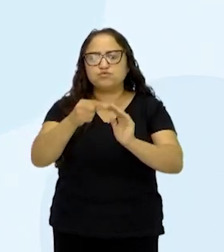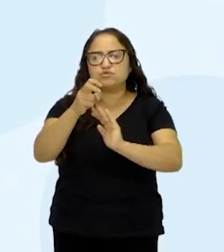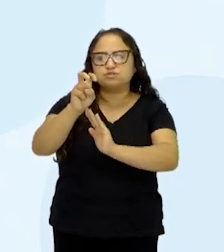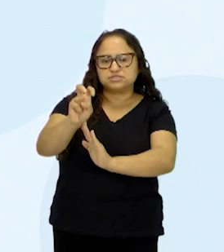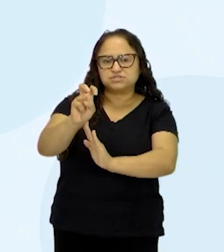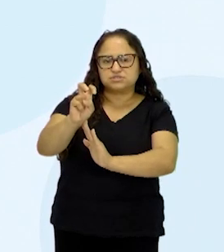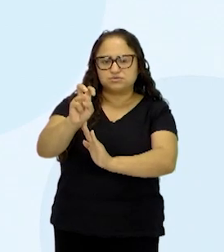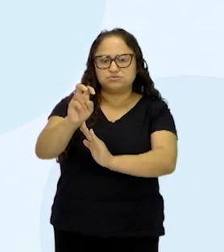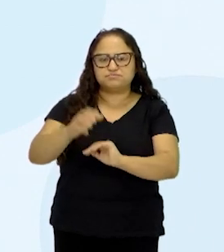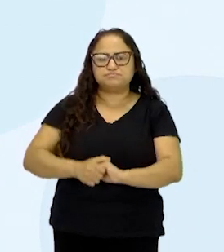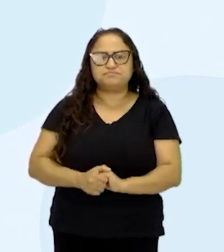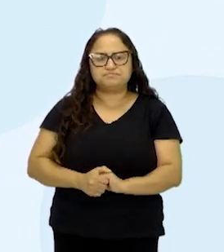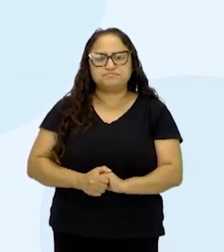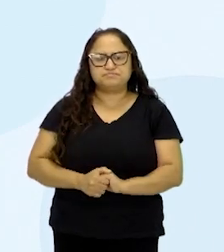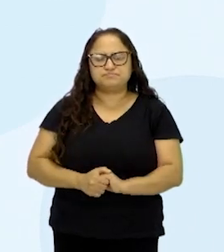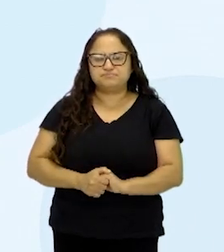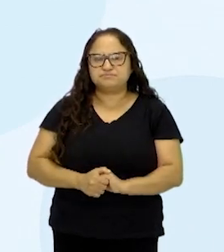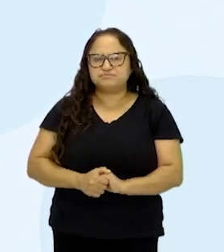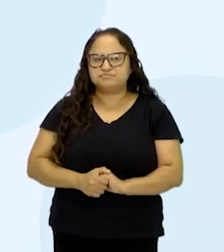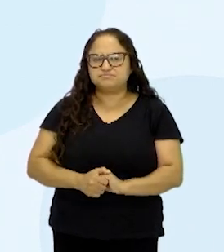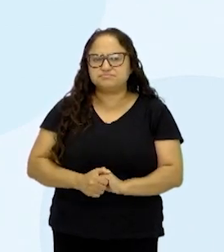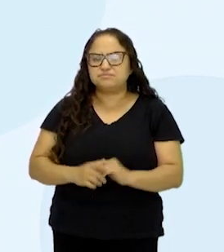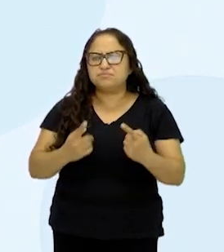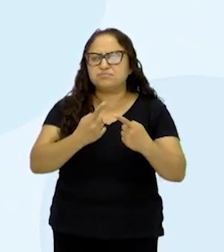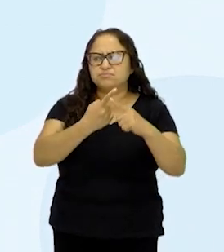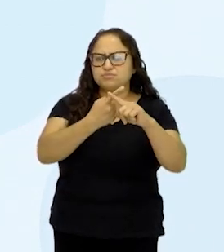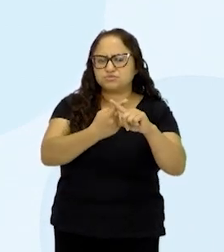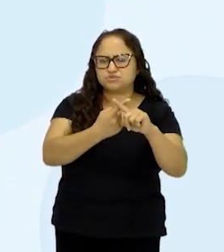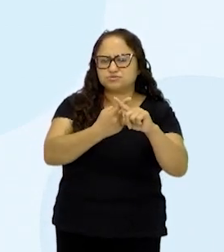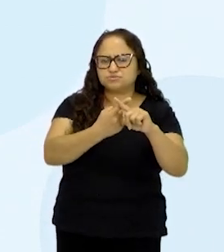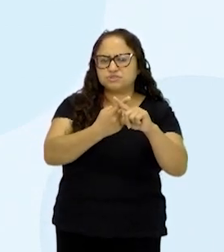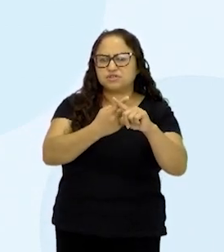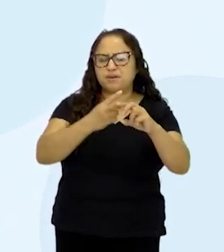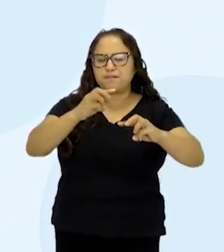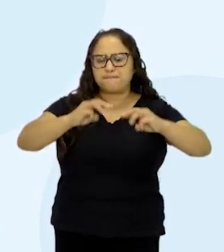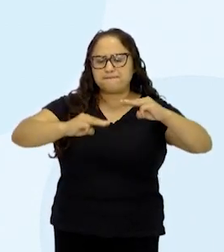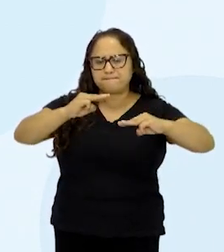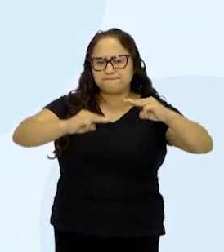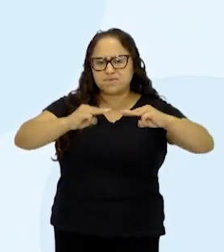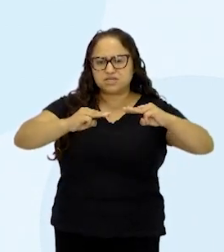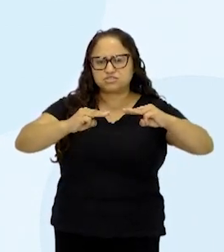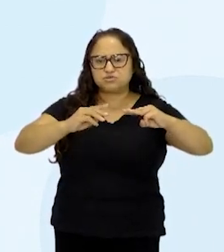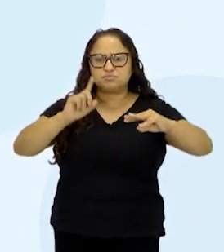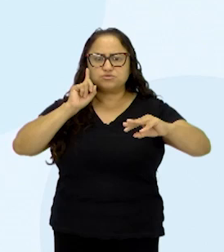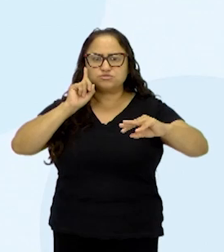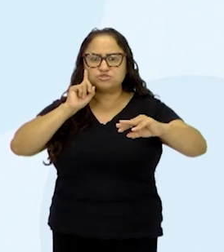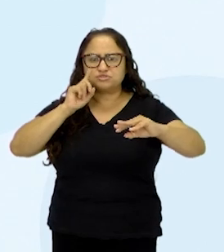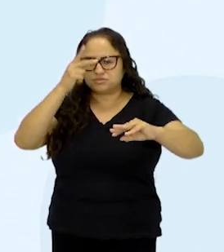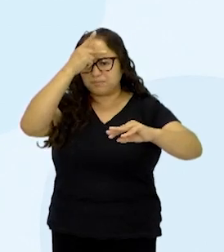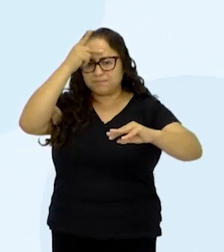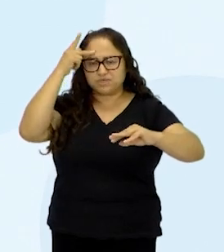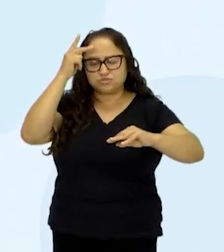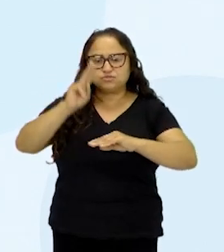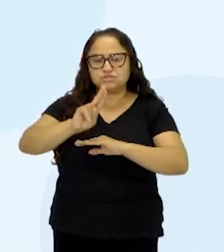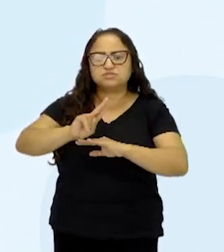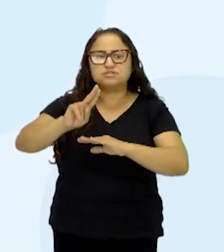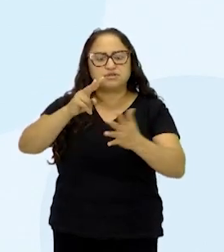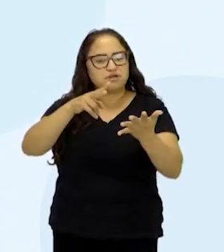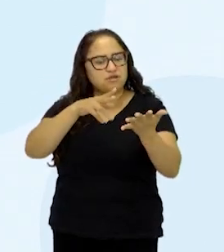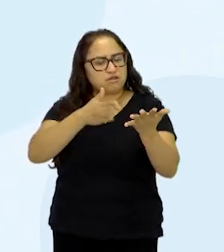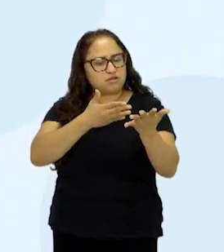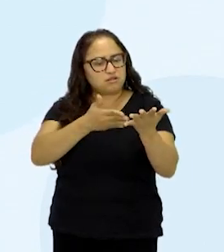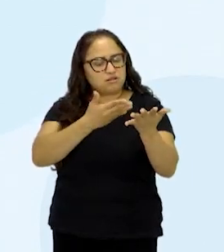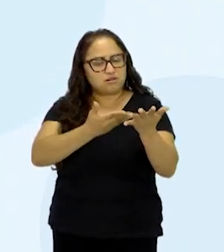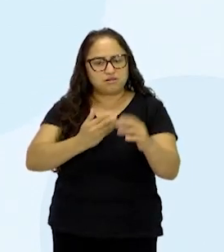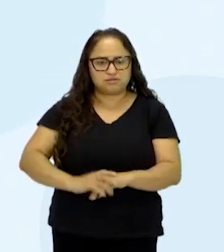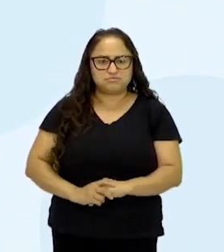1,5. E aí, pessoal, vocês vão multiplicar o média de livros pela frequência. Então, essa é a dica que eu dou para vocês.